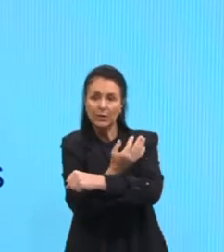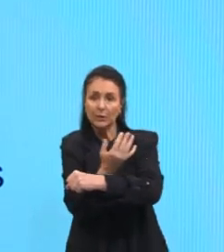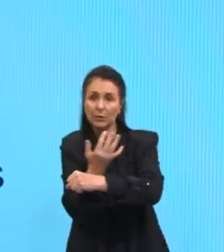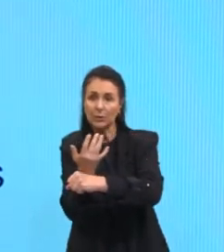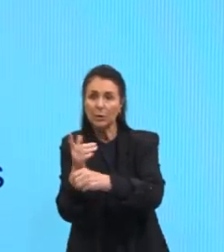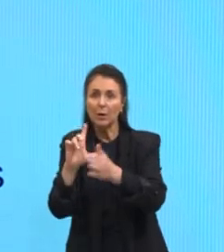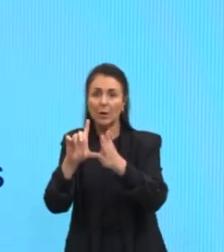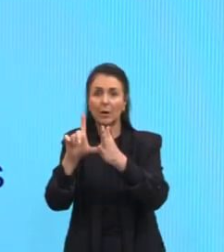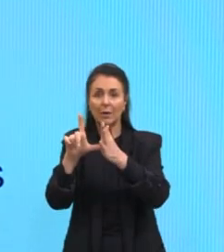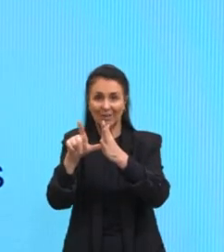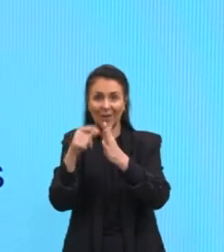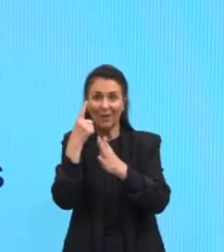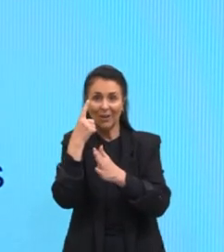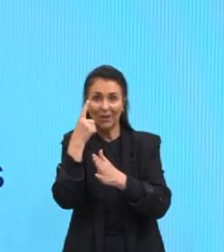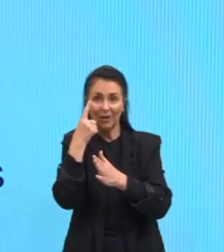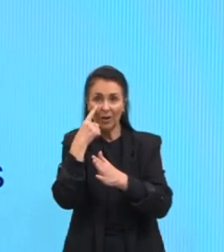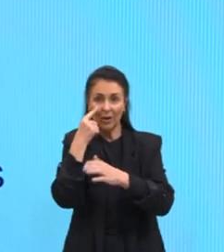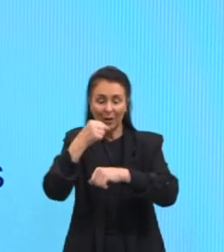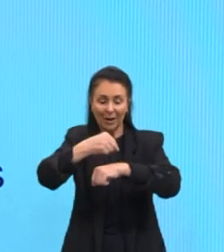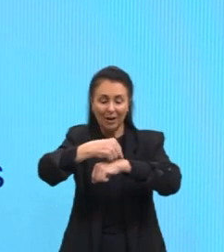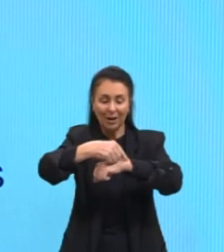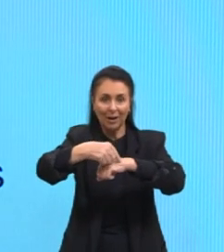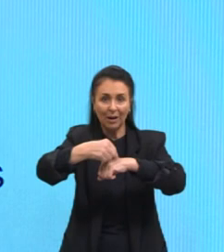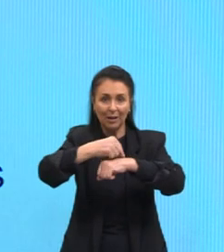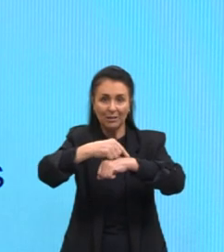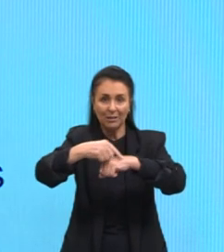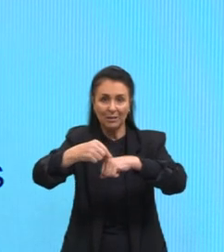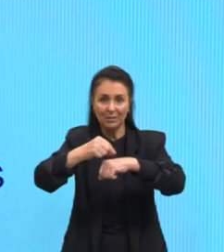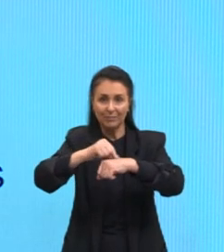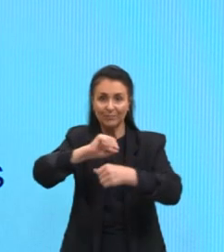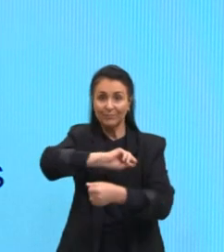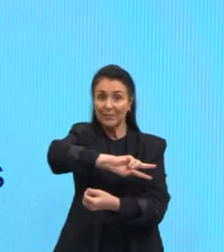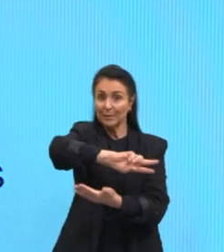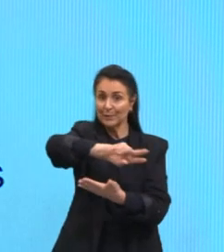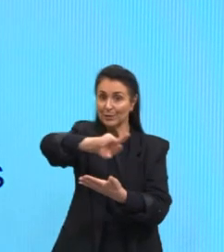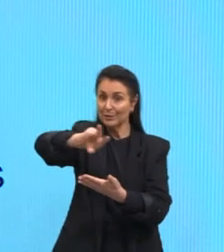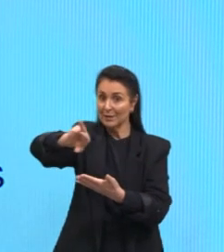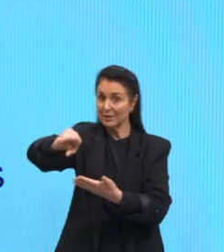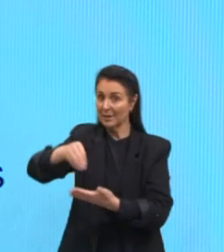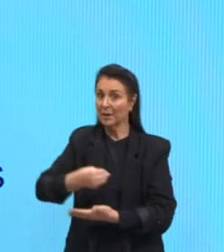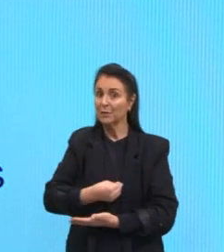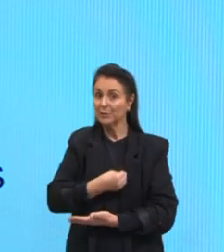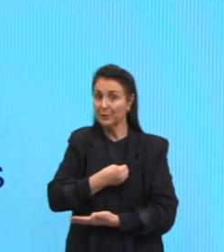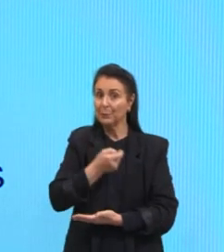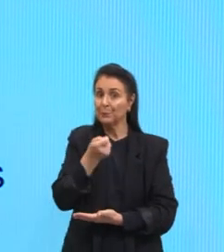para vocês bem verdinho não é a soja tá a gurizada é